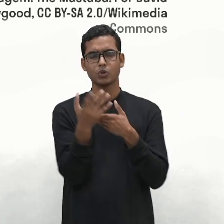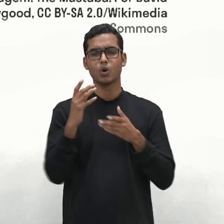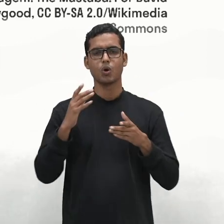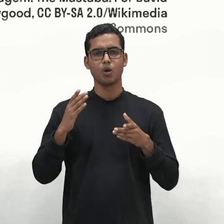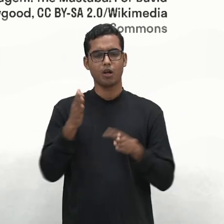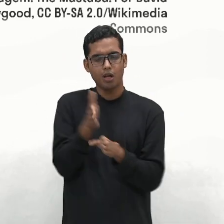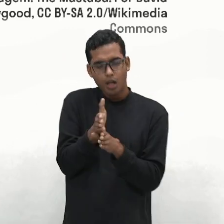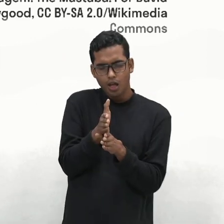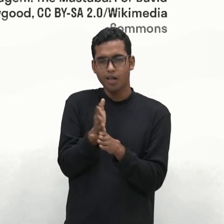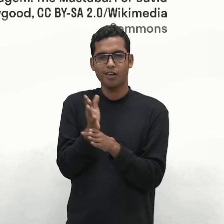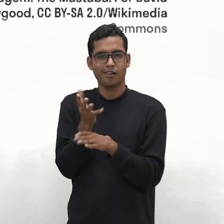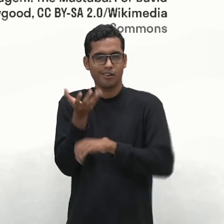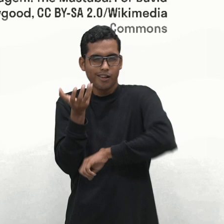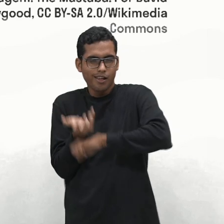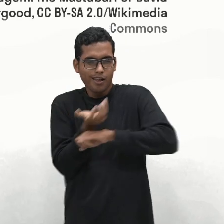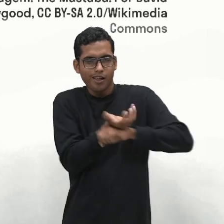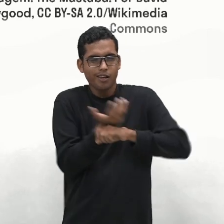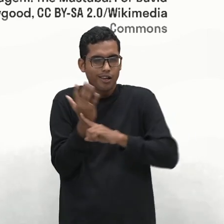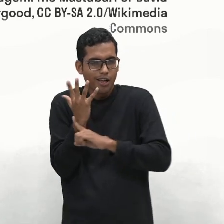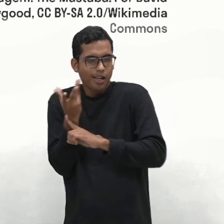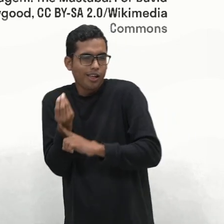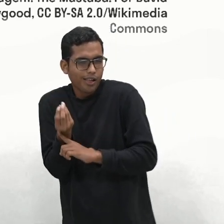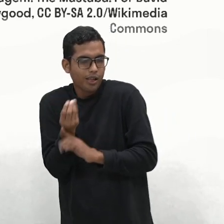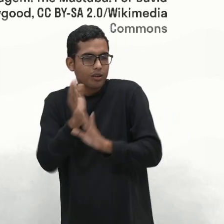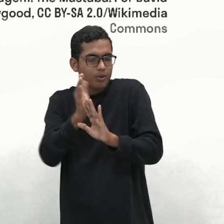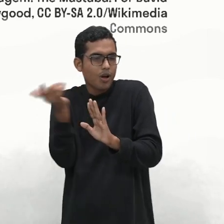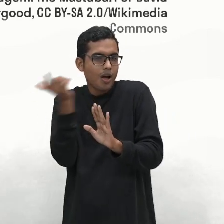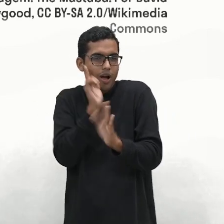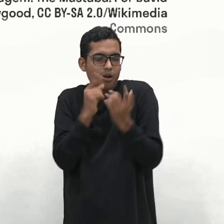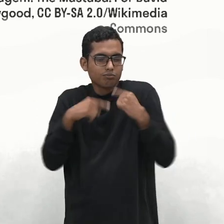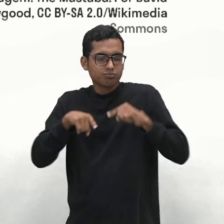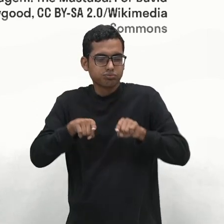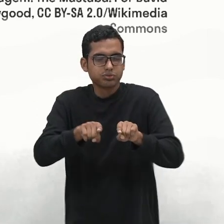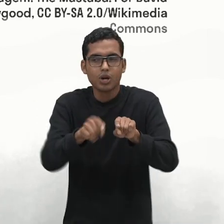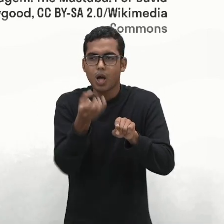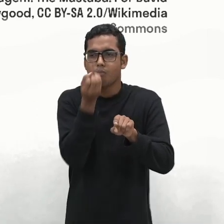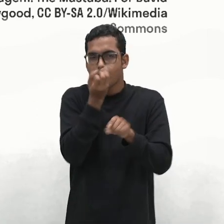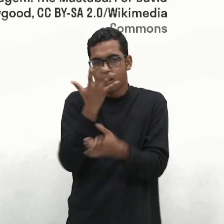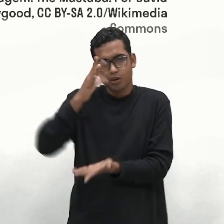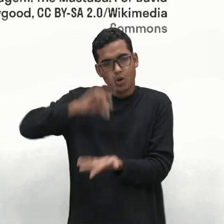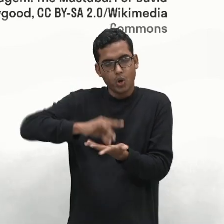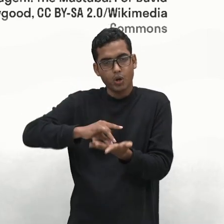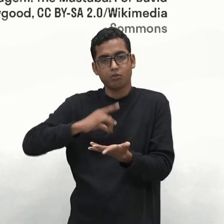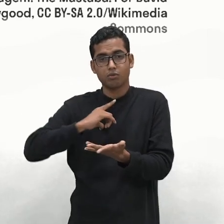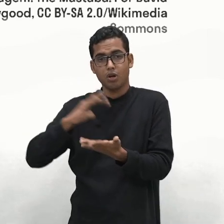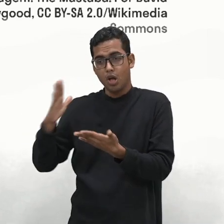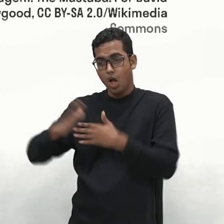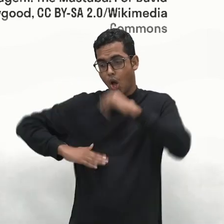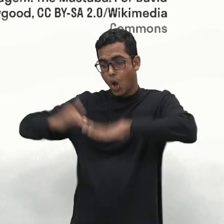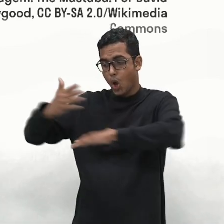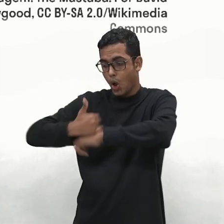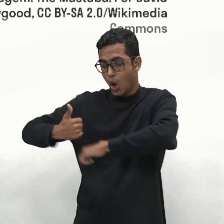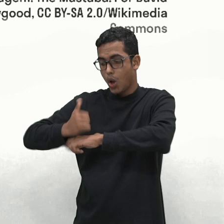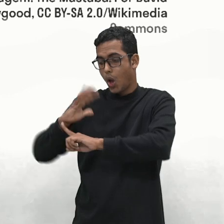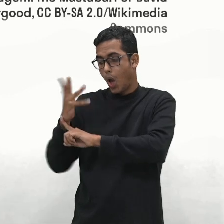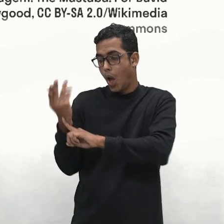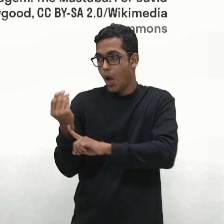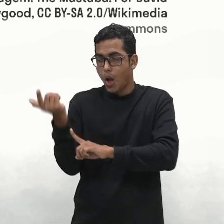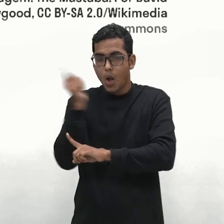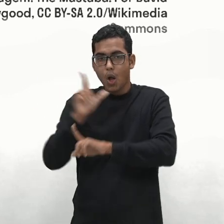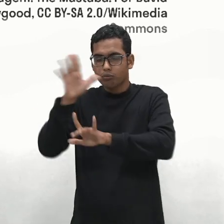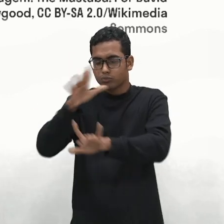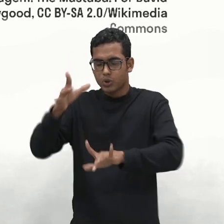artísticas, muitas vezes tornam mais fluídas, sabe? E muitos artistas incorporam elementos de